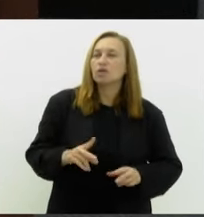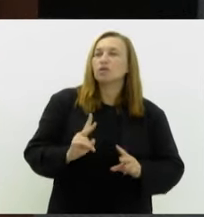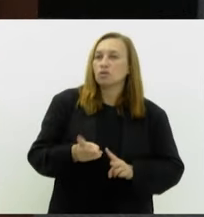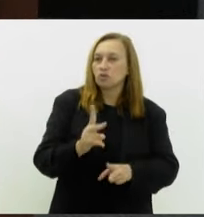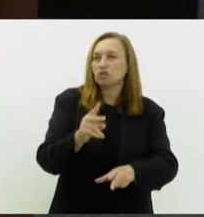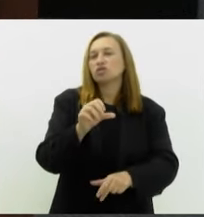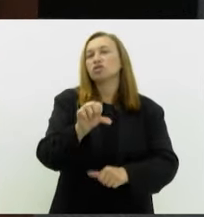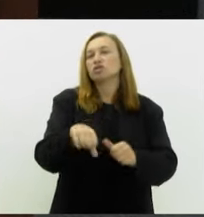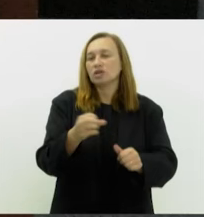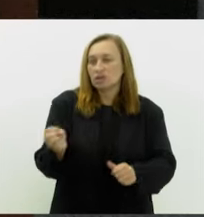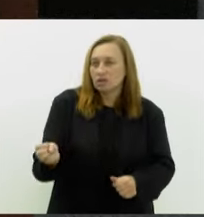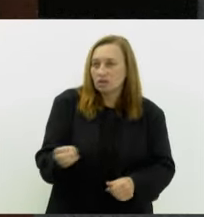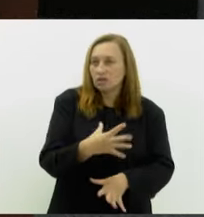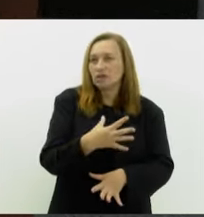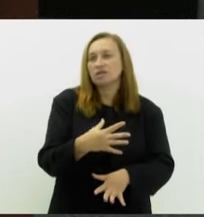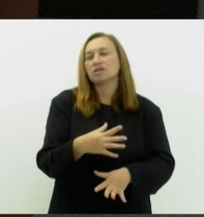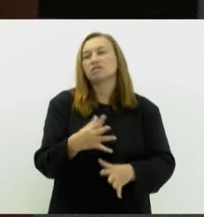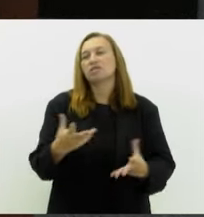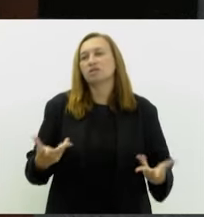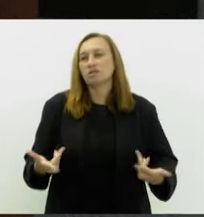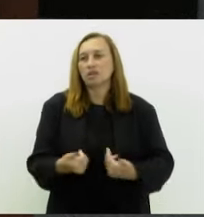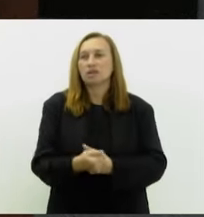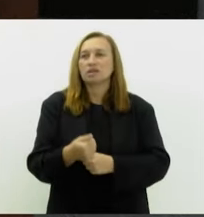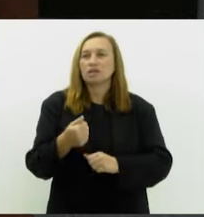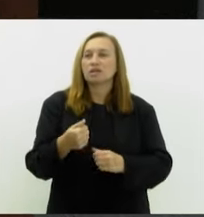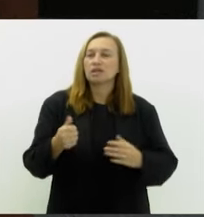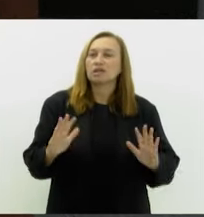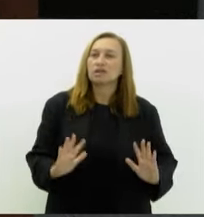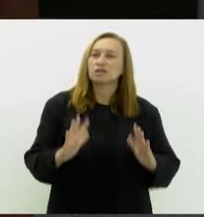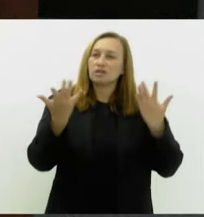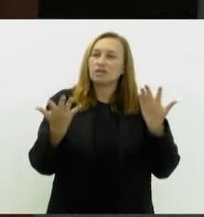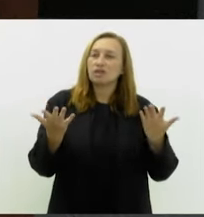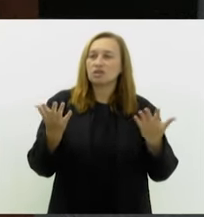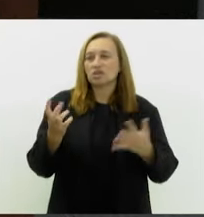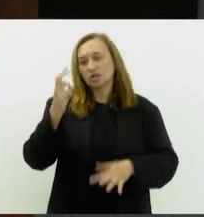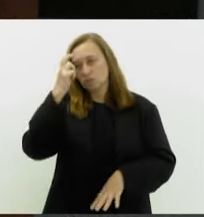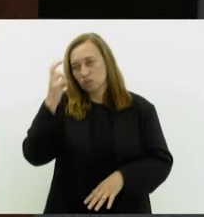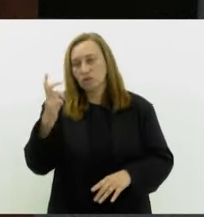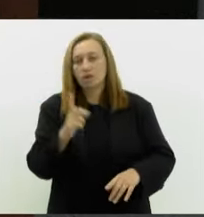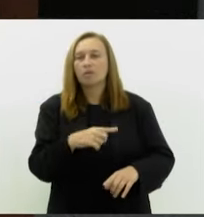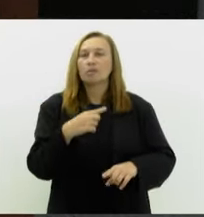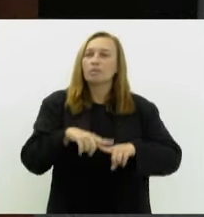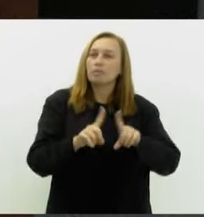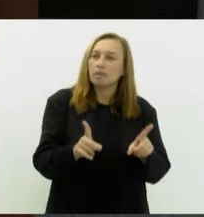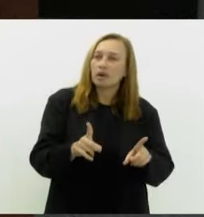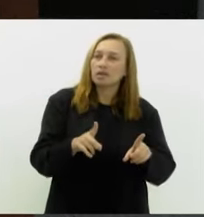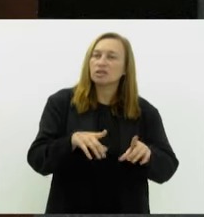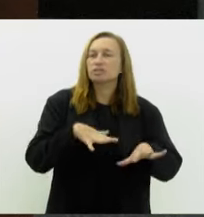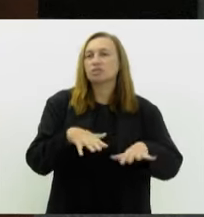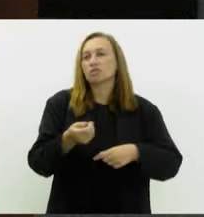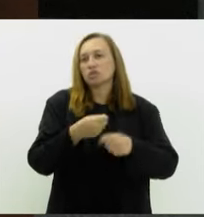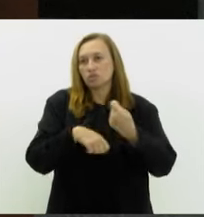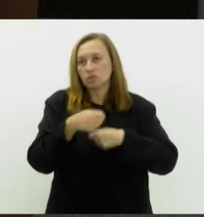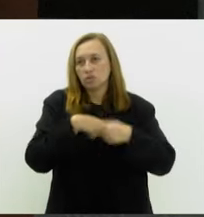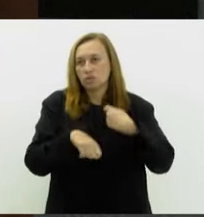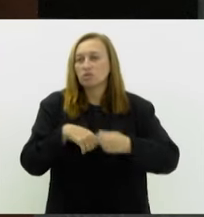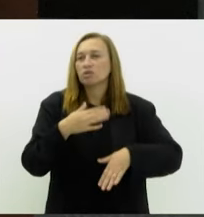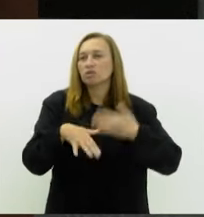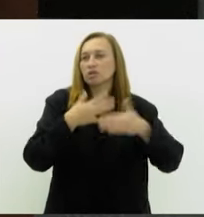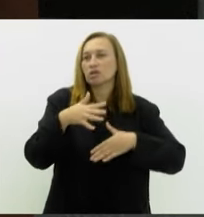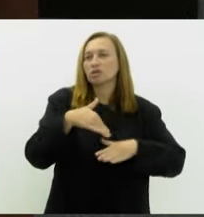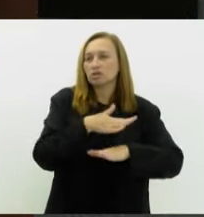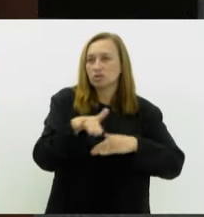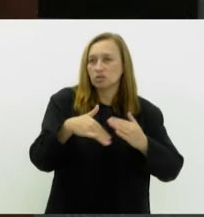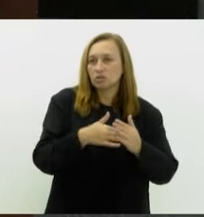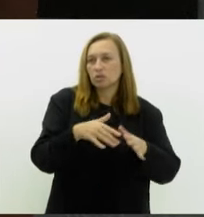e excelência. E esse evento que não apenas celebra a nossa cultura, mas movimenta muita economia de toda a região